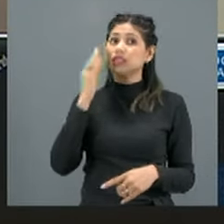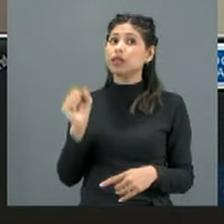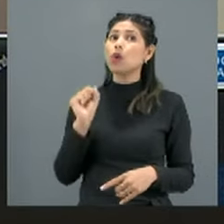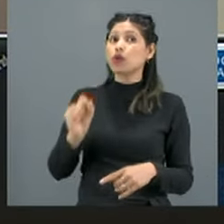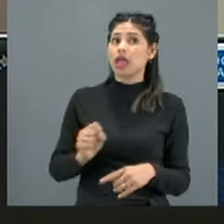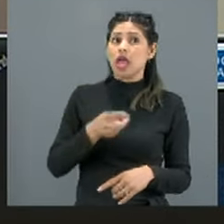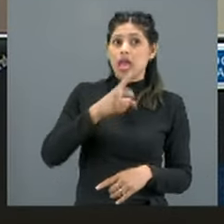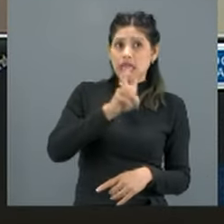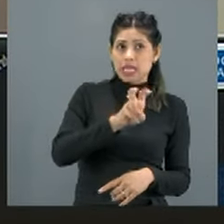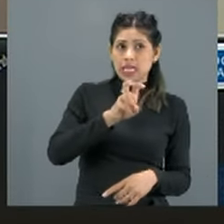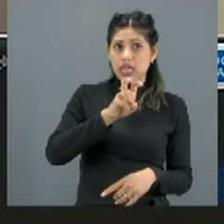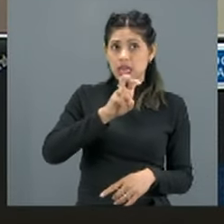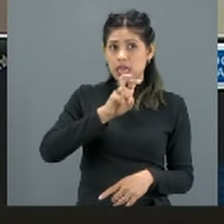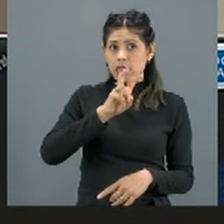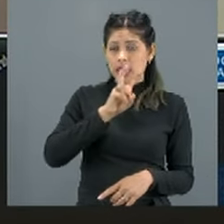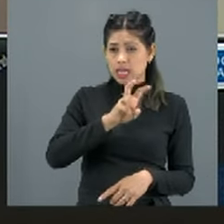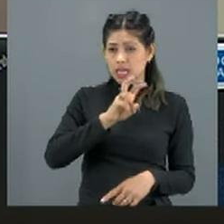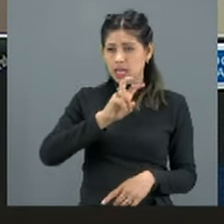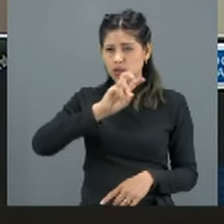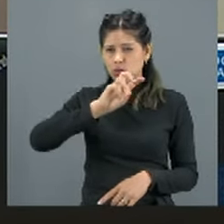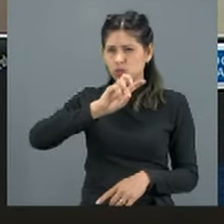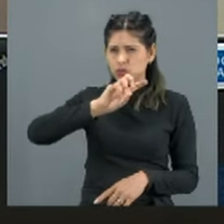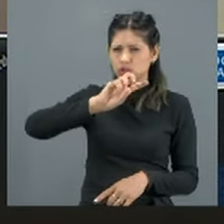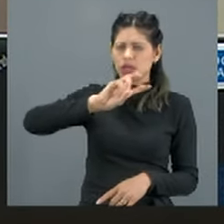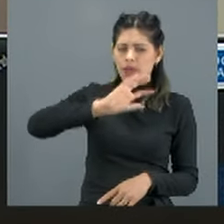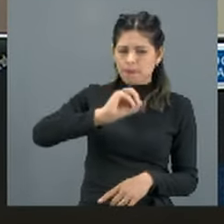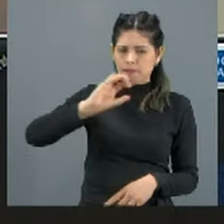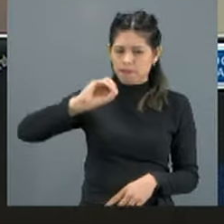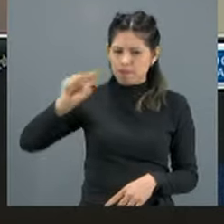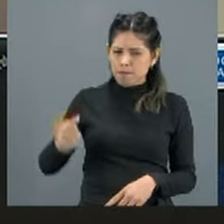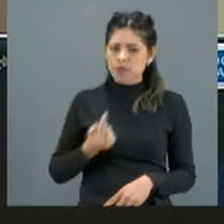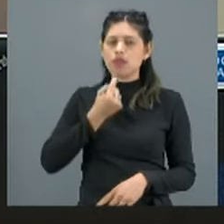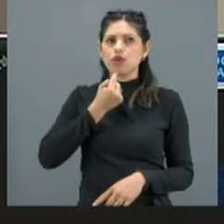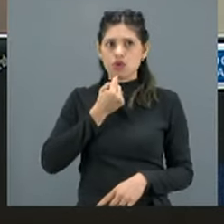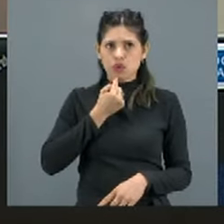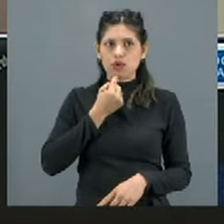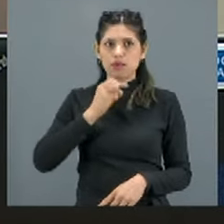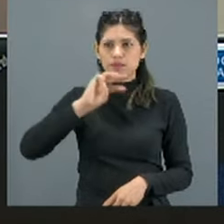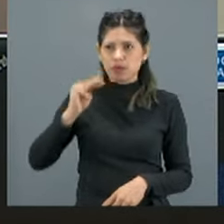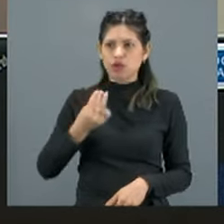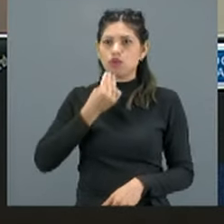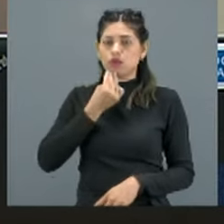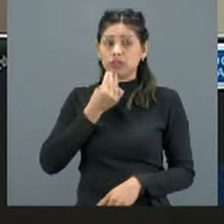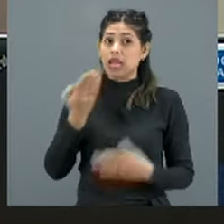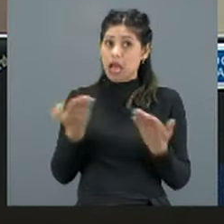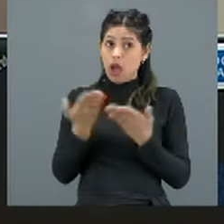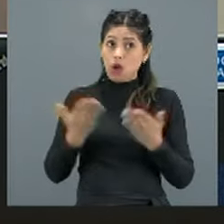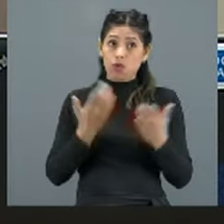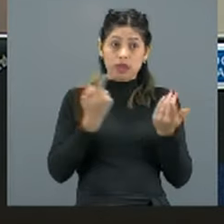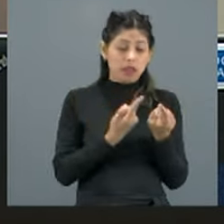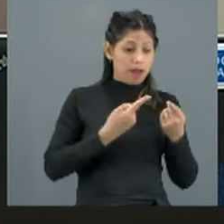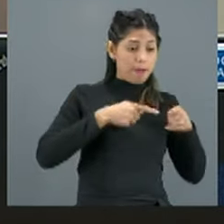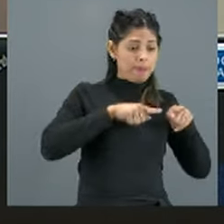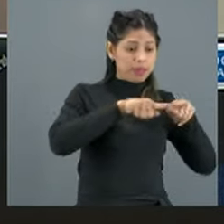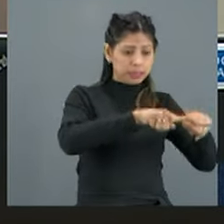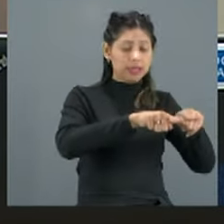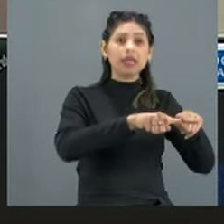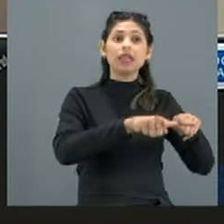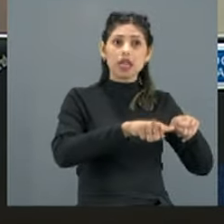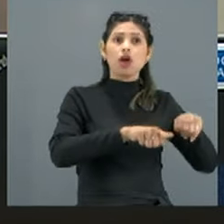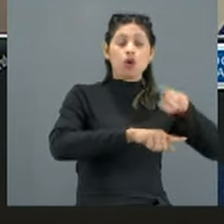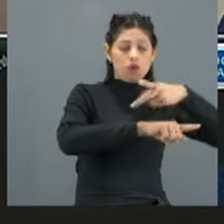milhões de reais que a Fundação Amazônia já... E agora está com um convênio com a Alemanha, de 78 milhões de reais